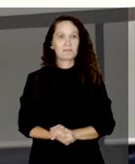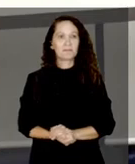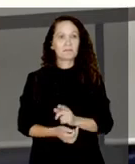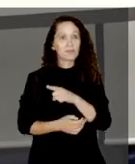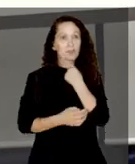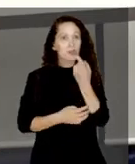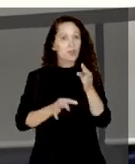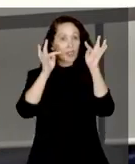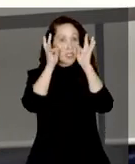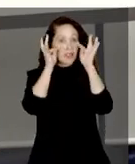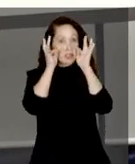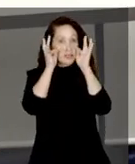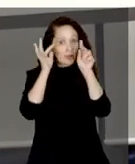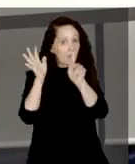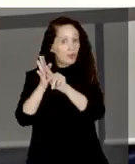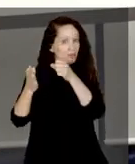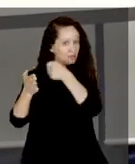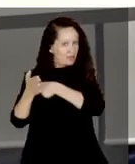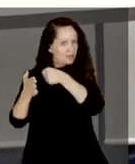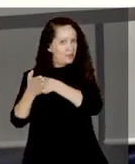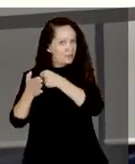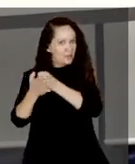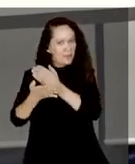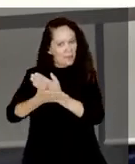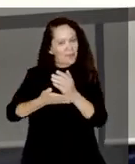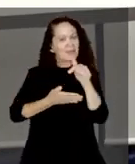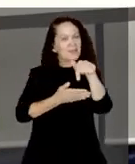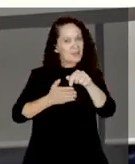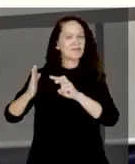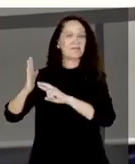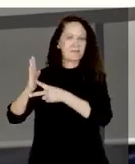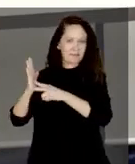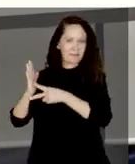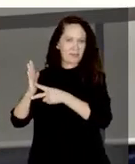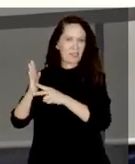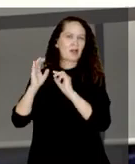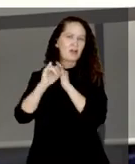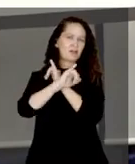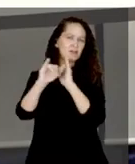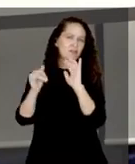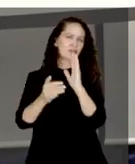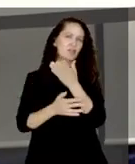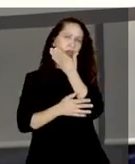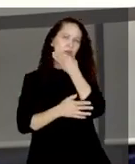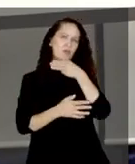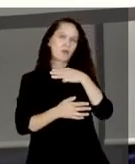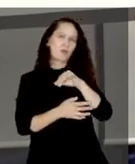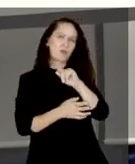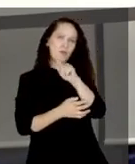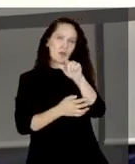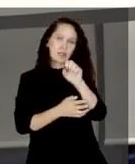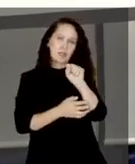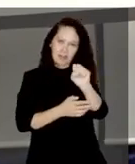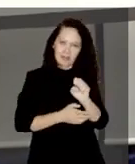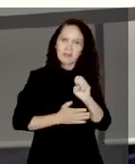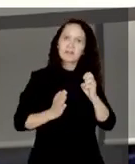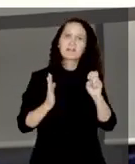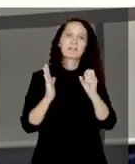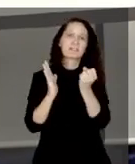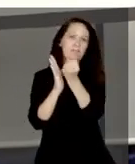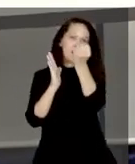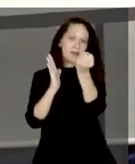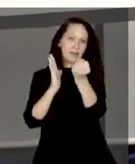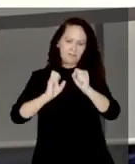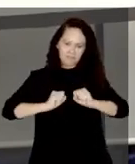queremos ouvir o Lula, nós queremos ouvir os artistas. Mas, presidente Lula, tem um